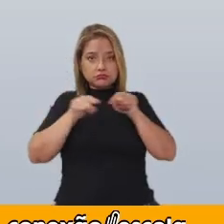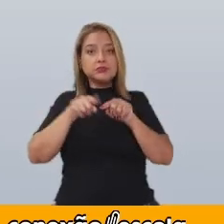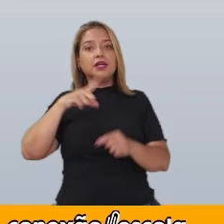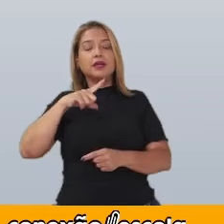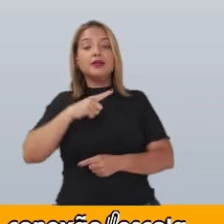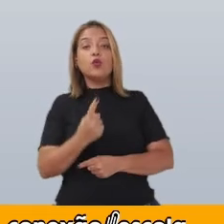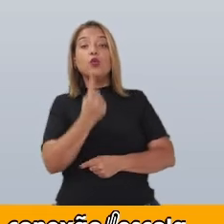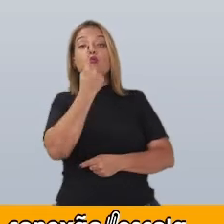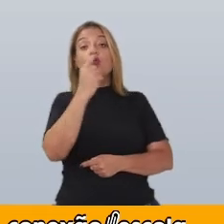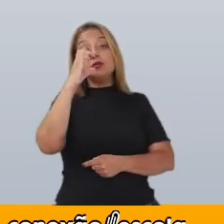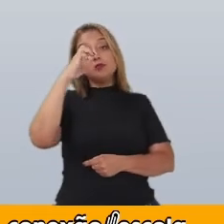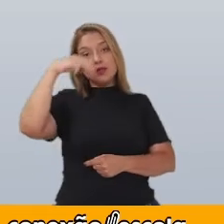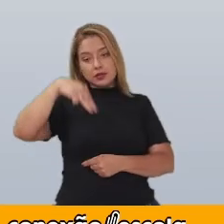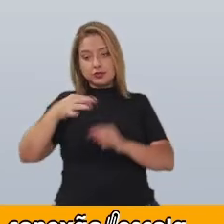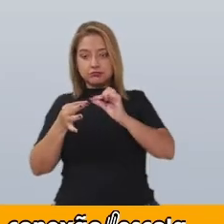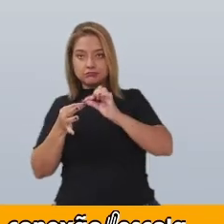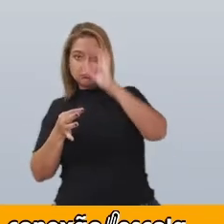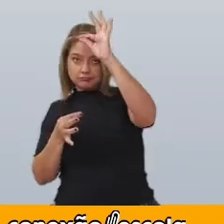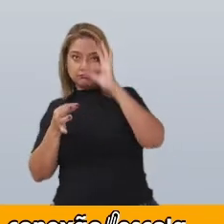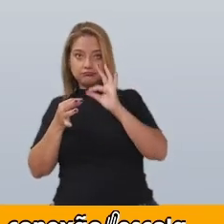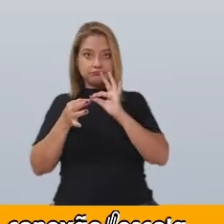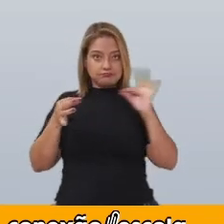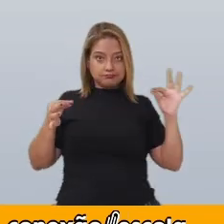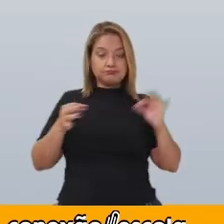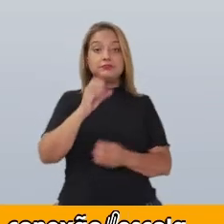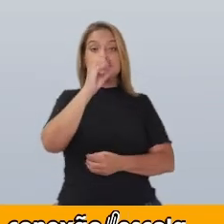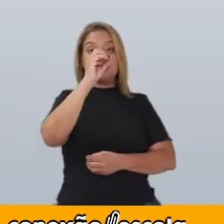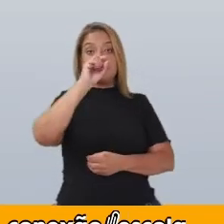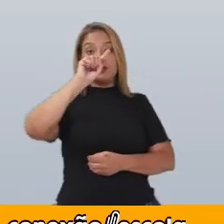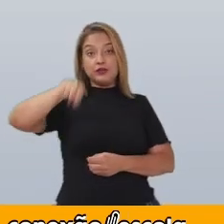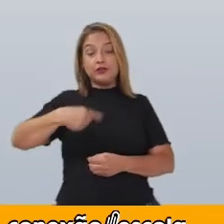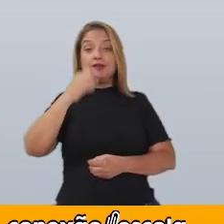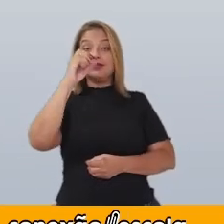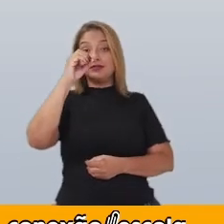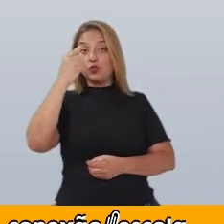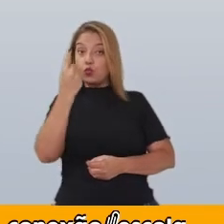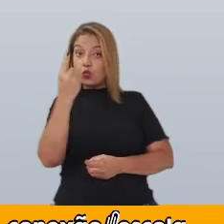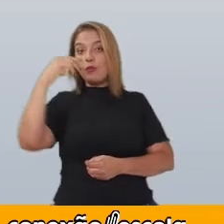1 centímetro, 0,01 metro.